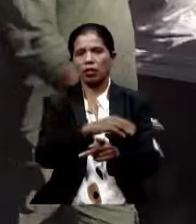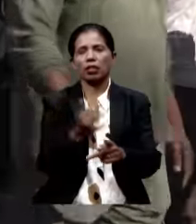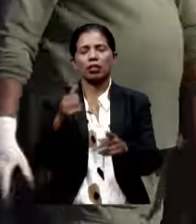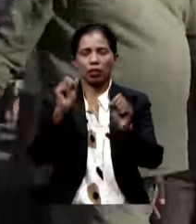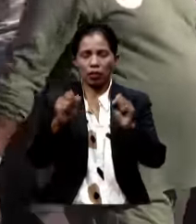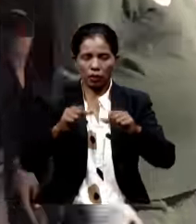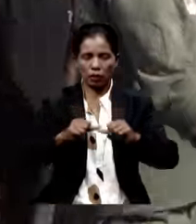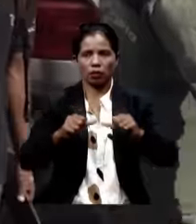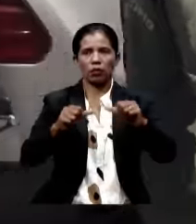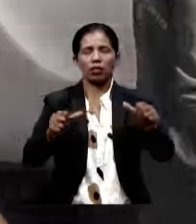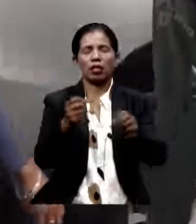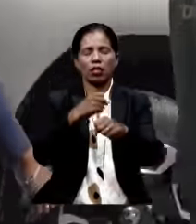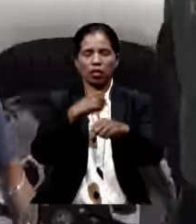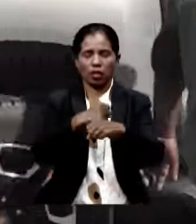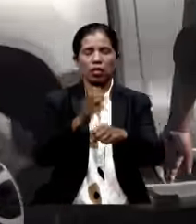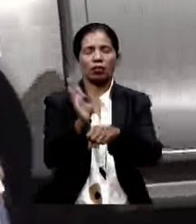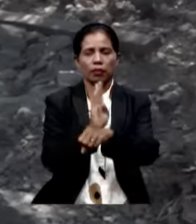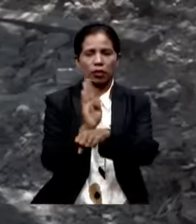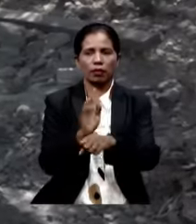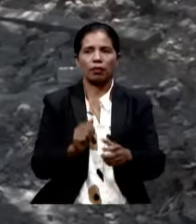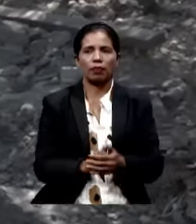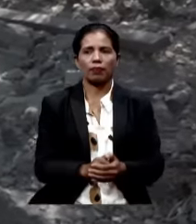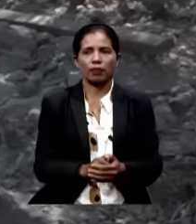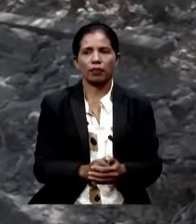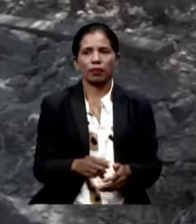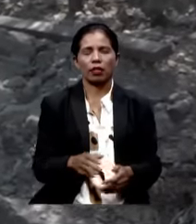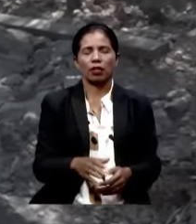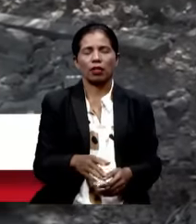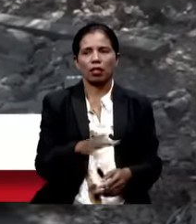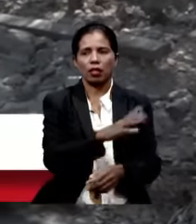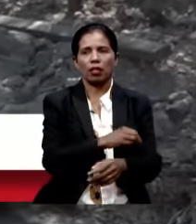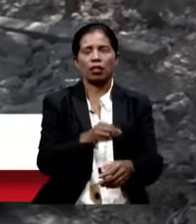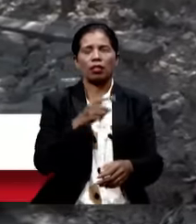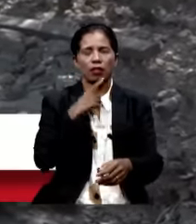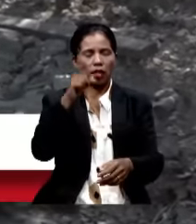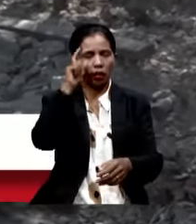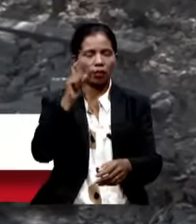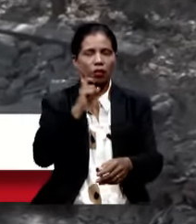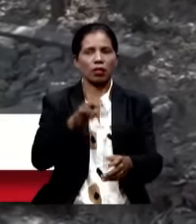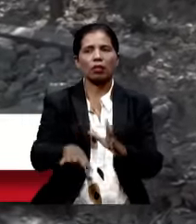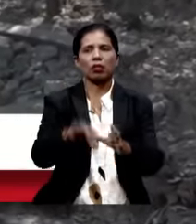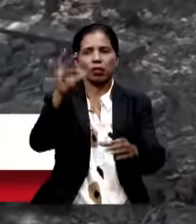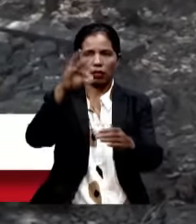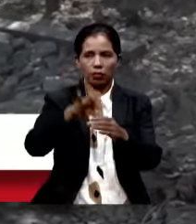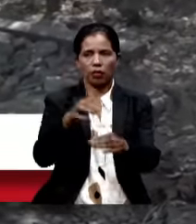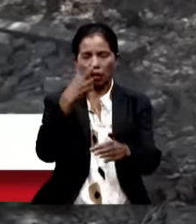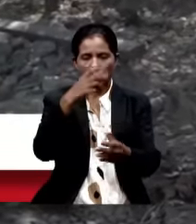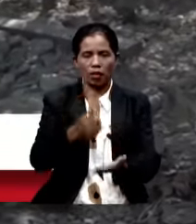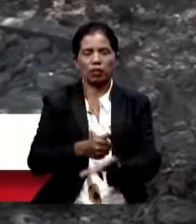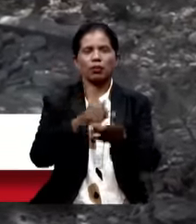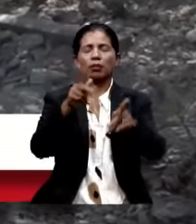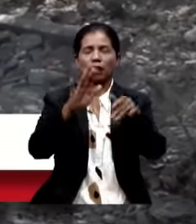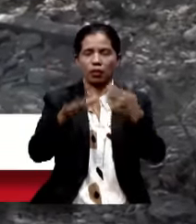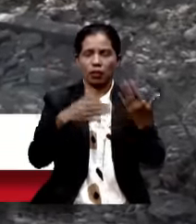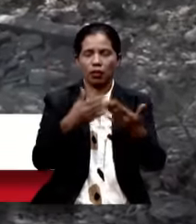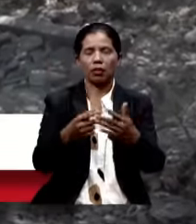bele continua halo negócio. Abonana ulu permete de abonana ponte abonana bot per hori areta mata pa povo.